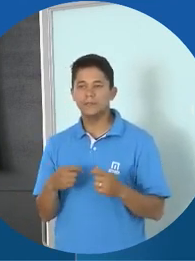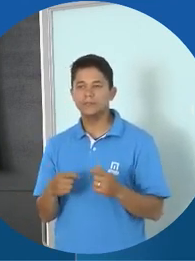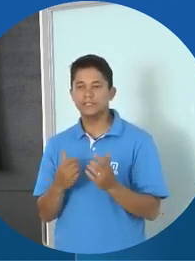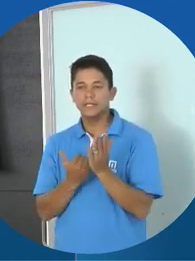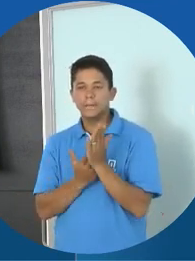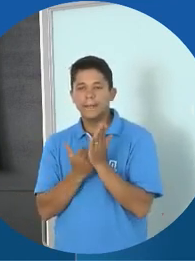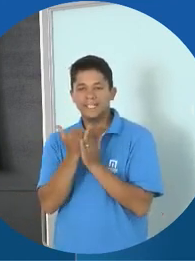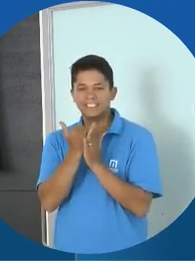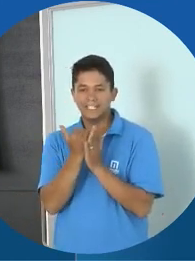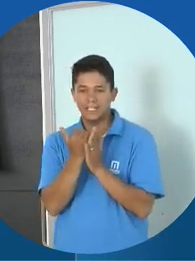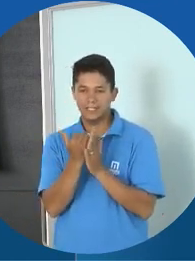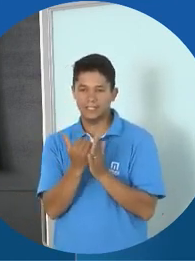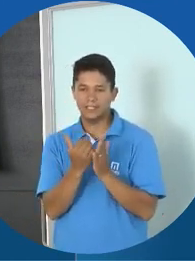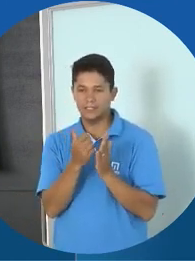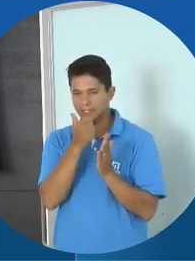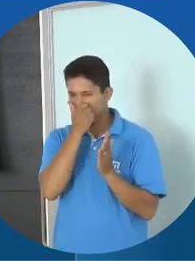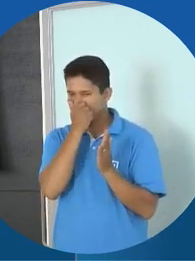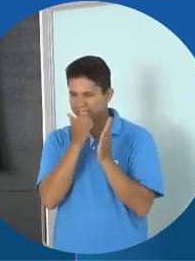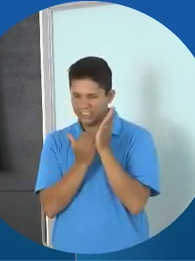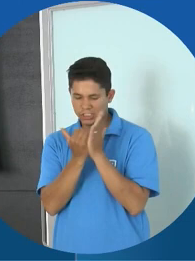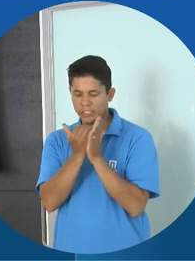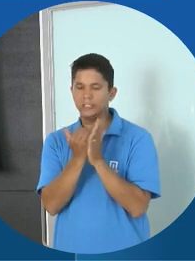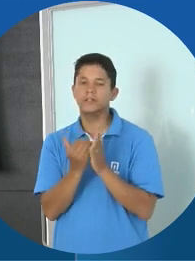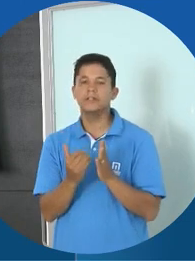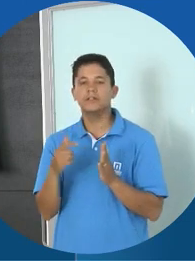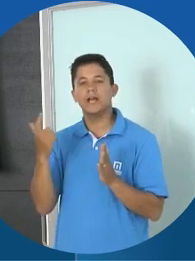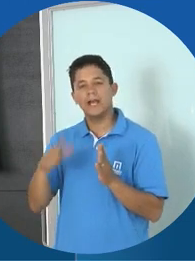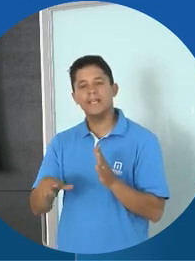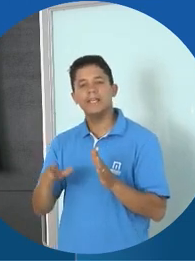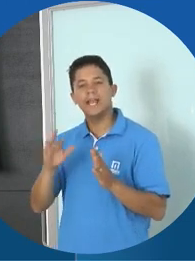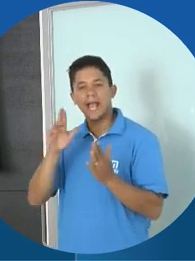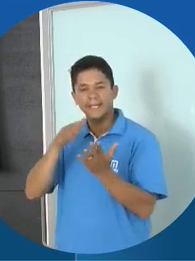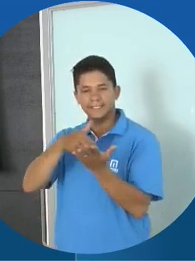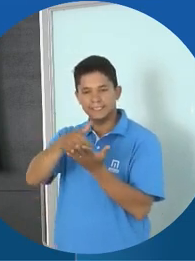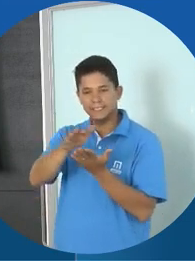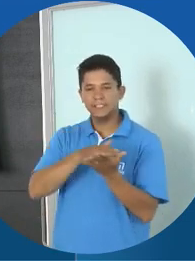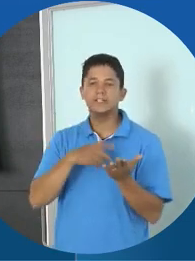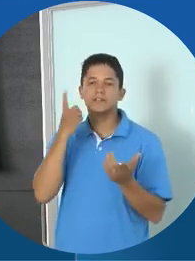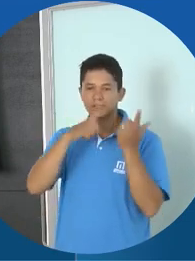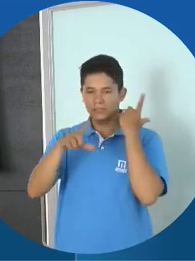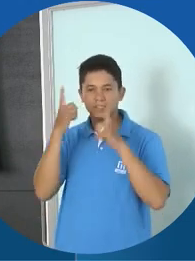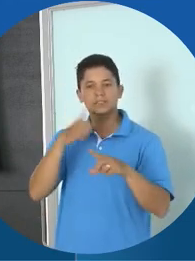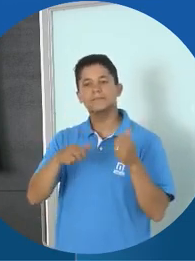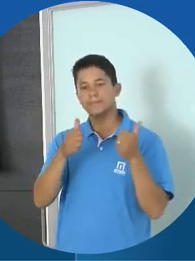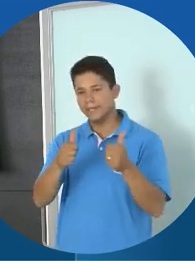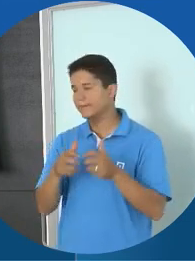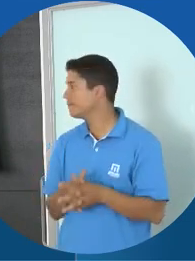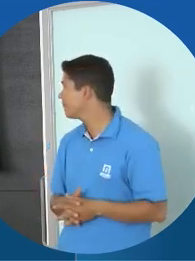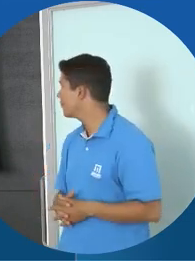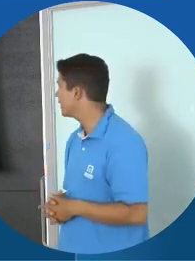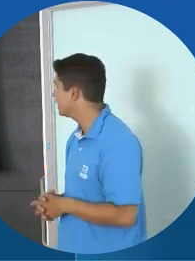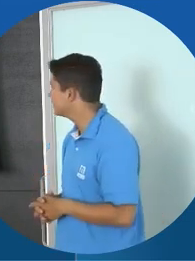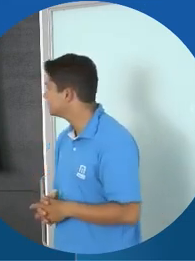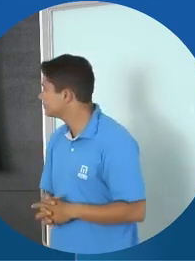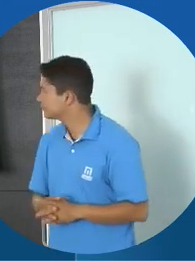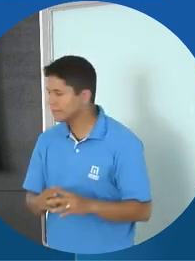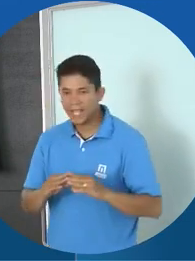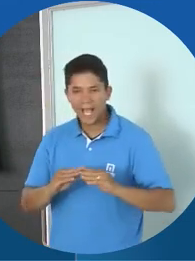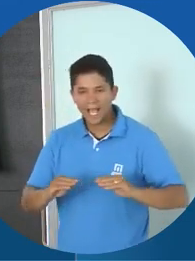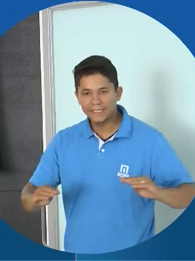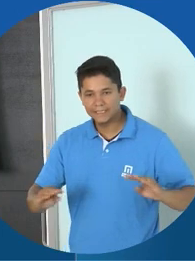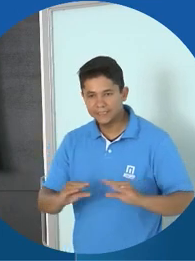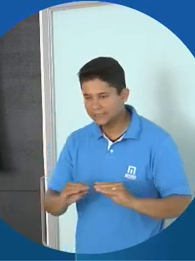essas resinas elas funcionam de forma muito eficaz. Fundações rasas, recalques